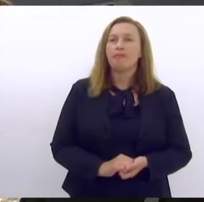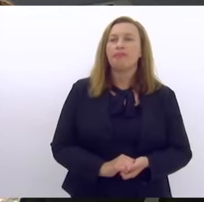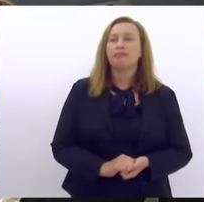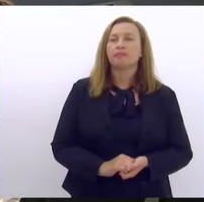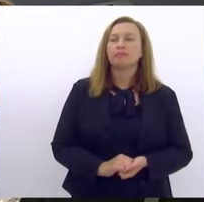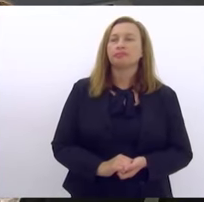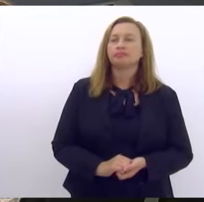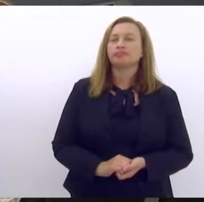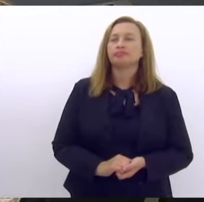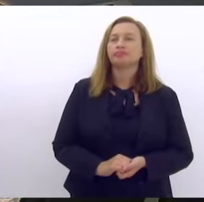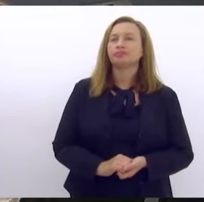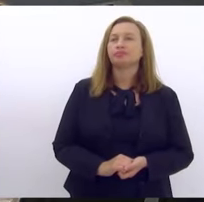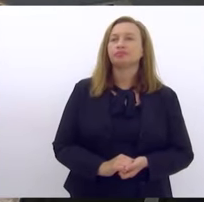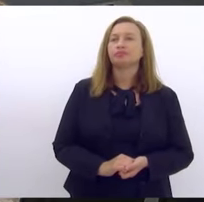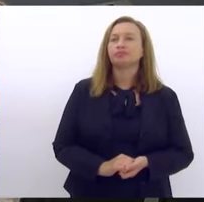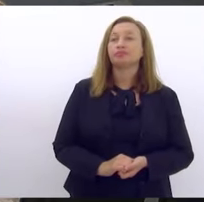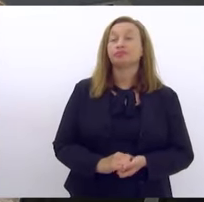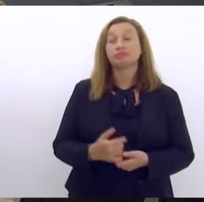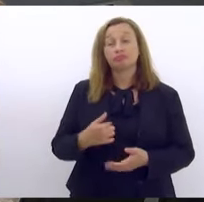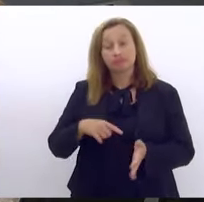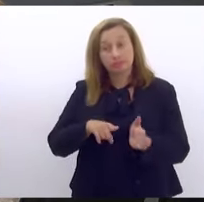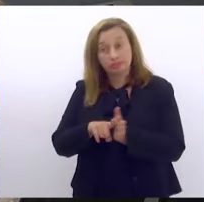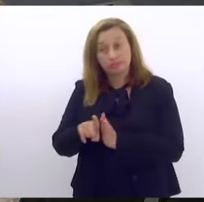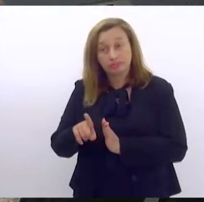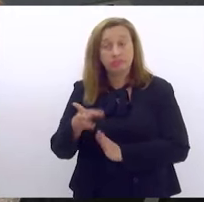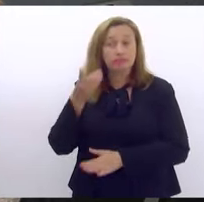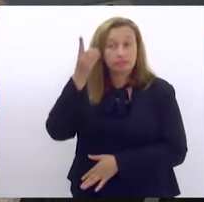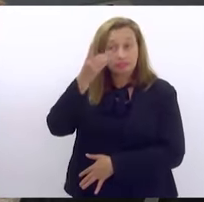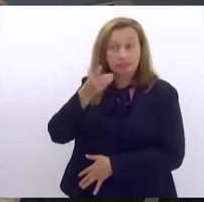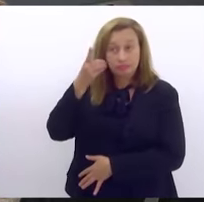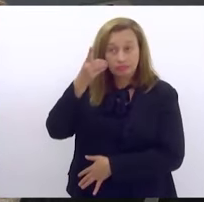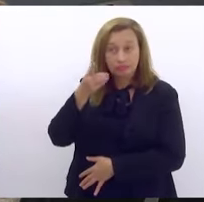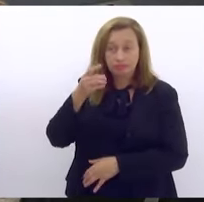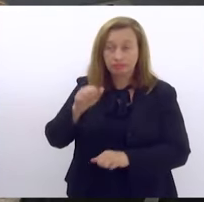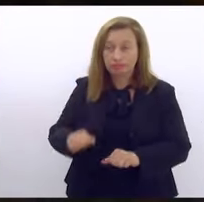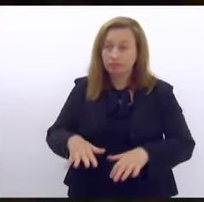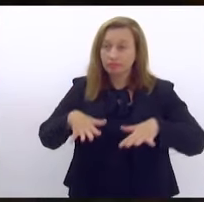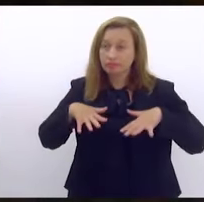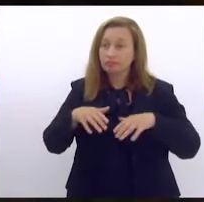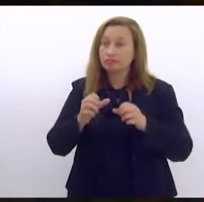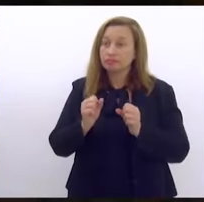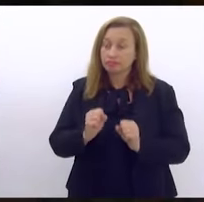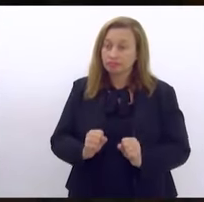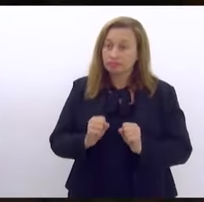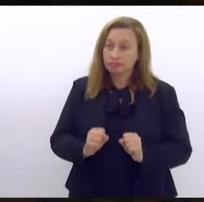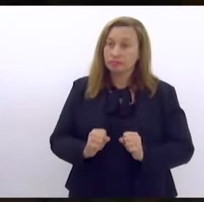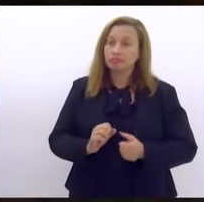extraordinária. Faço uma pergunta aos nossos deputados, né, em plenário, se podemos fazer